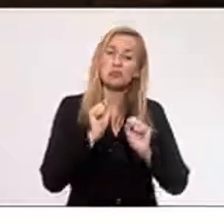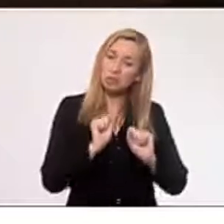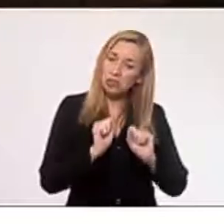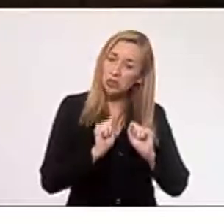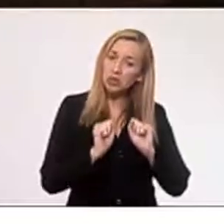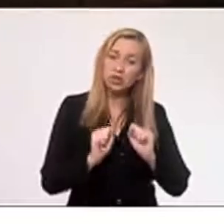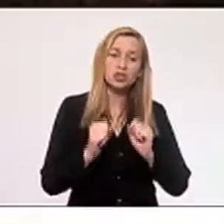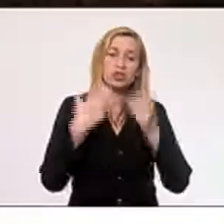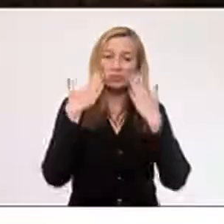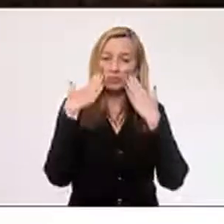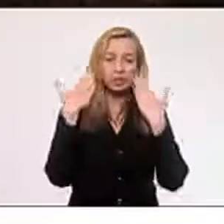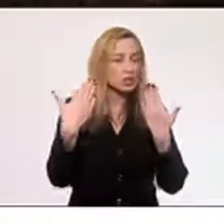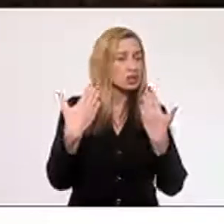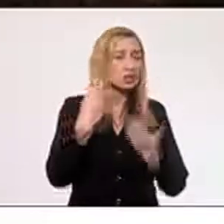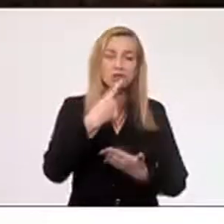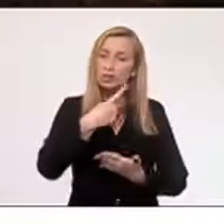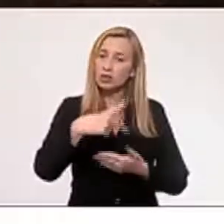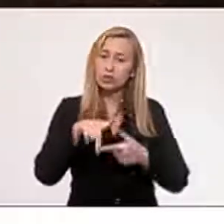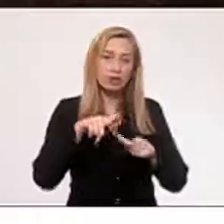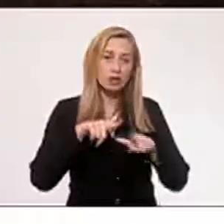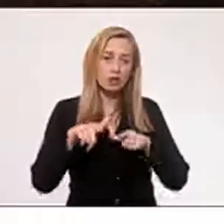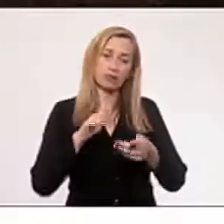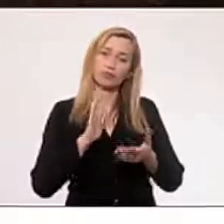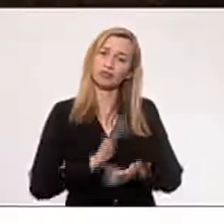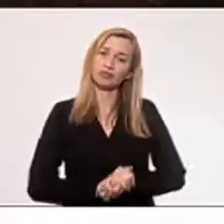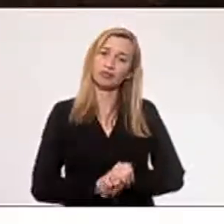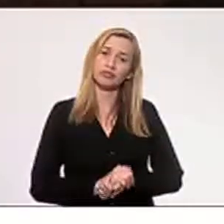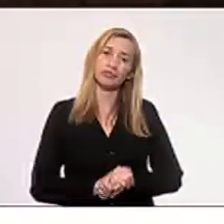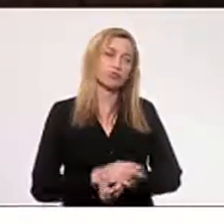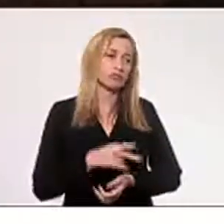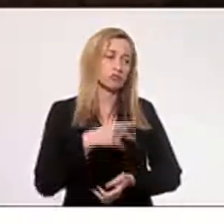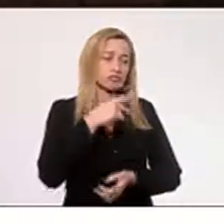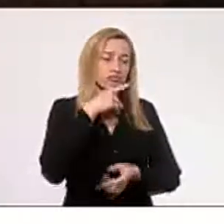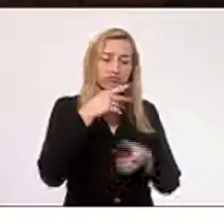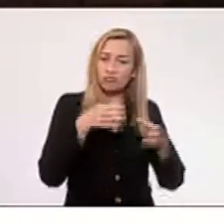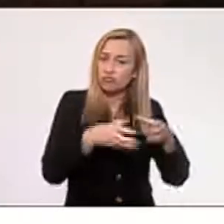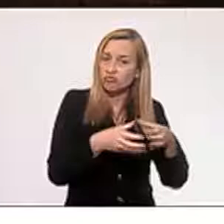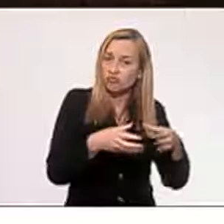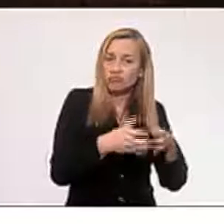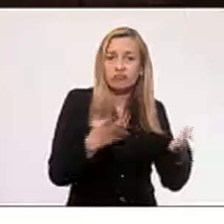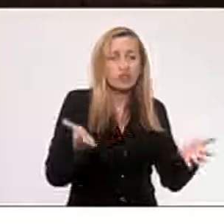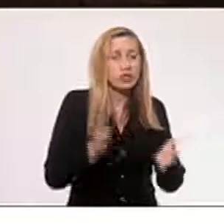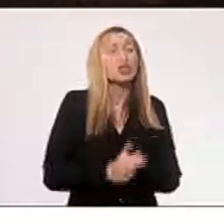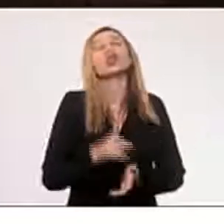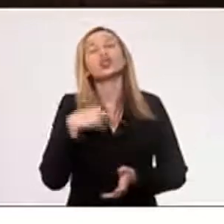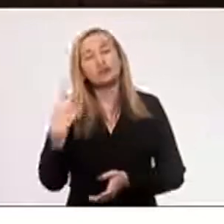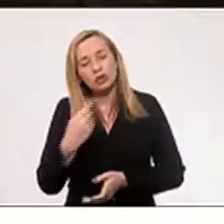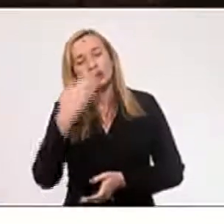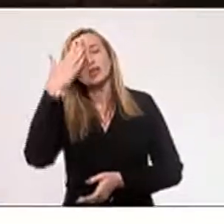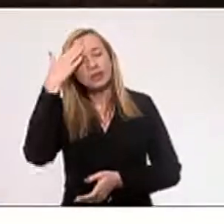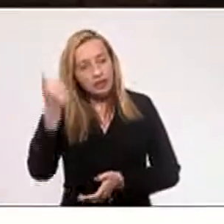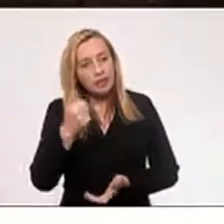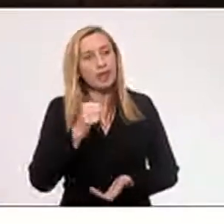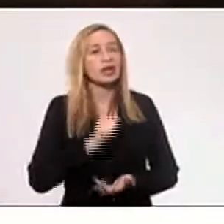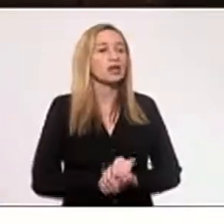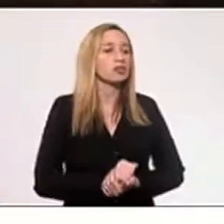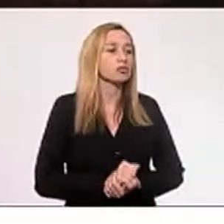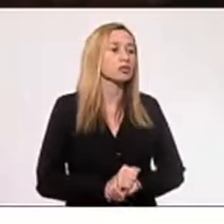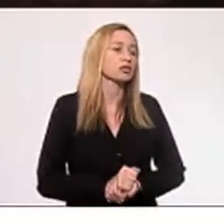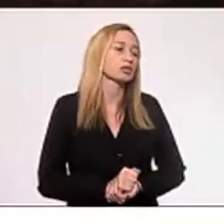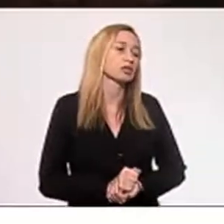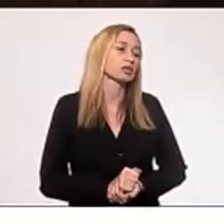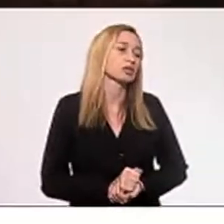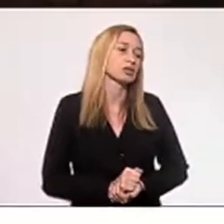prerrogativa de apresentar, de submeter isso ao parlamento, que nós sabemos é uma prerrogativa do